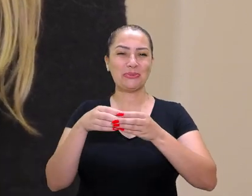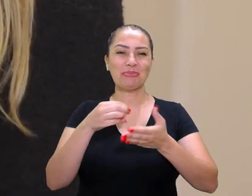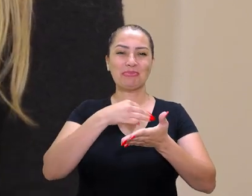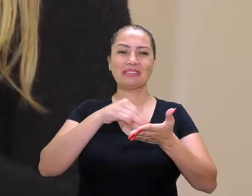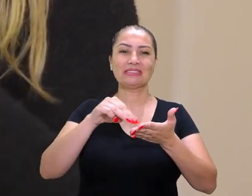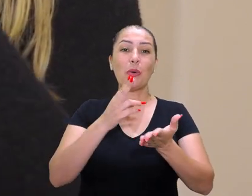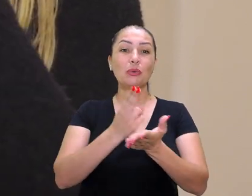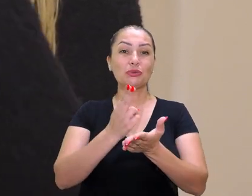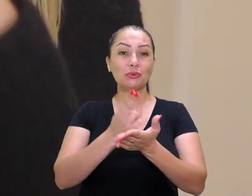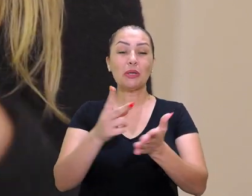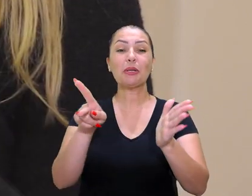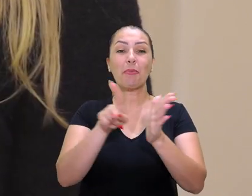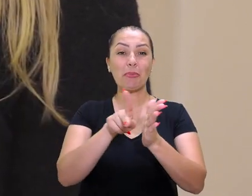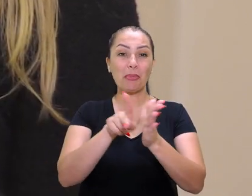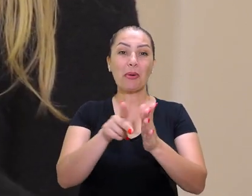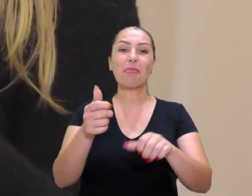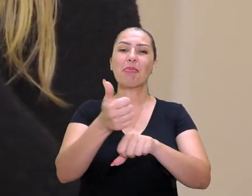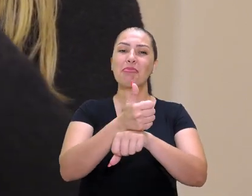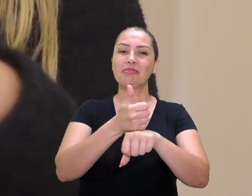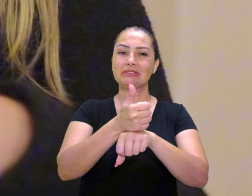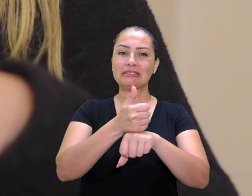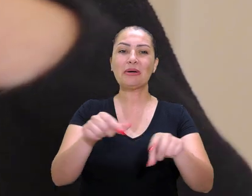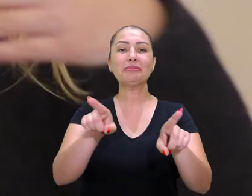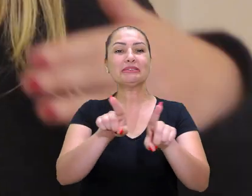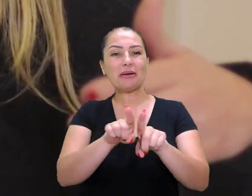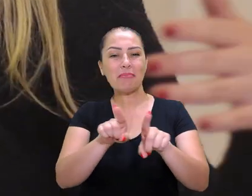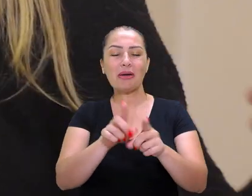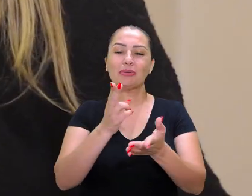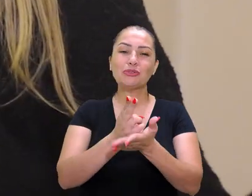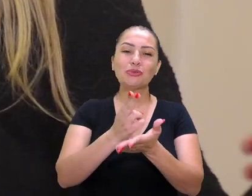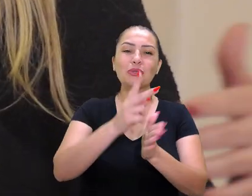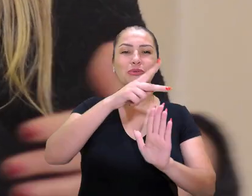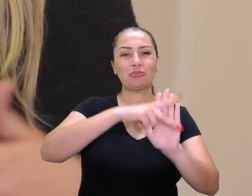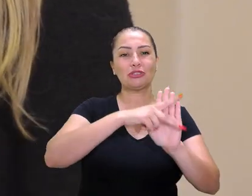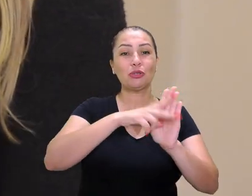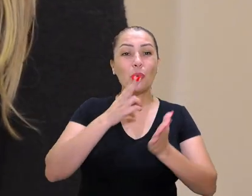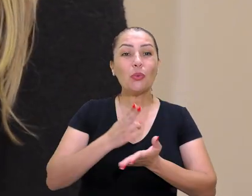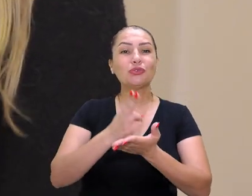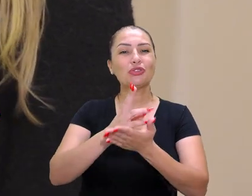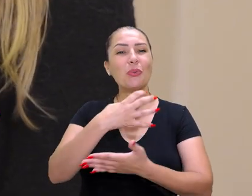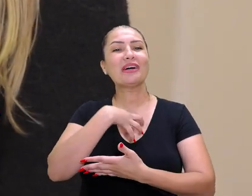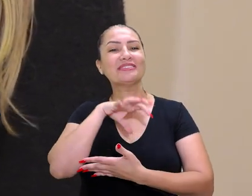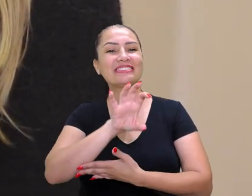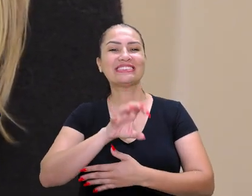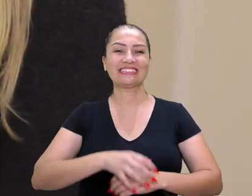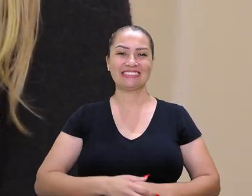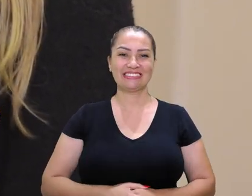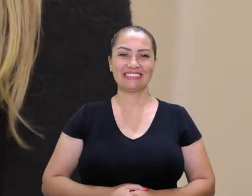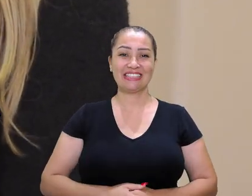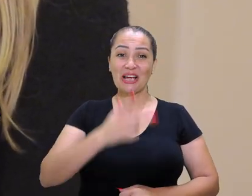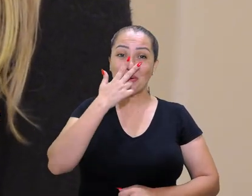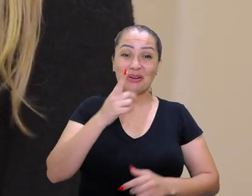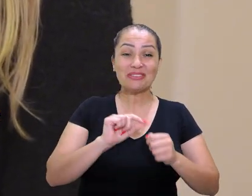sua profissão, nos seus projetos, dando continuidade a isso. Então, acho que a missão, como a gente está fazendo hoje com os